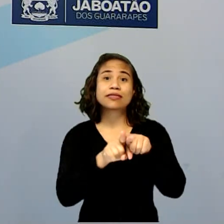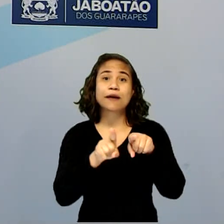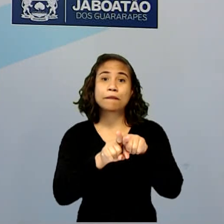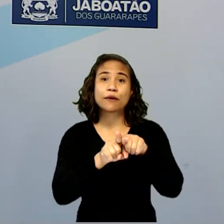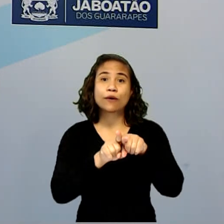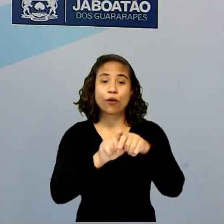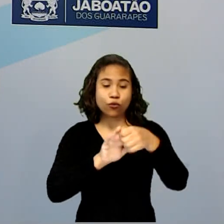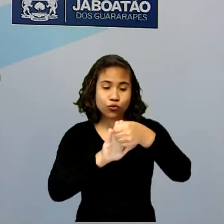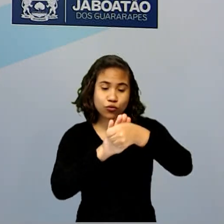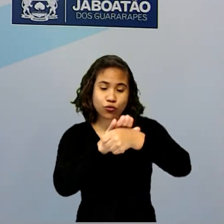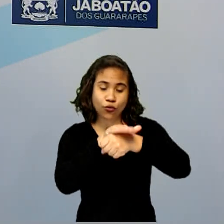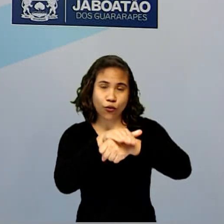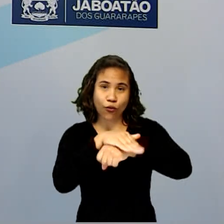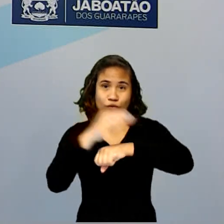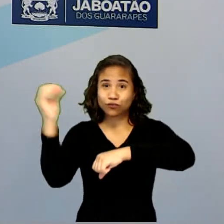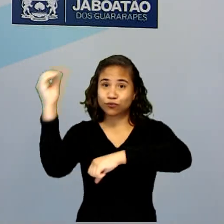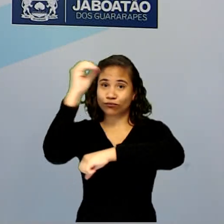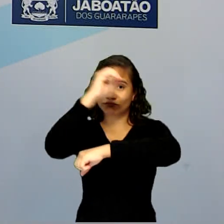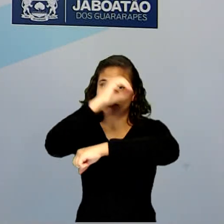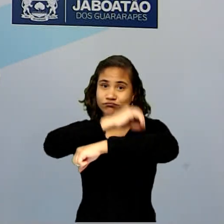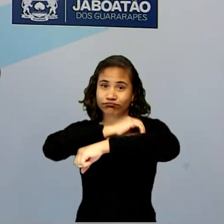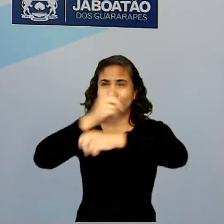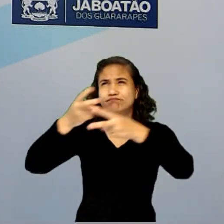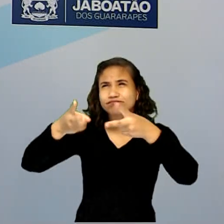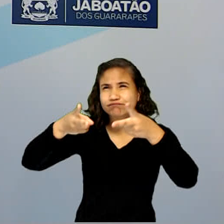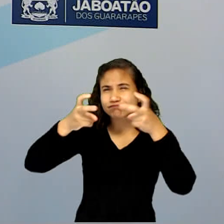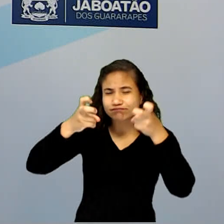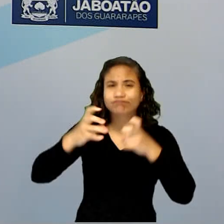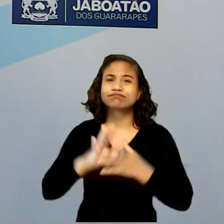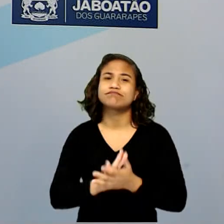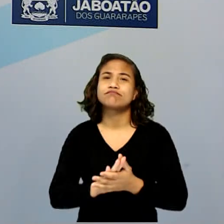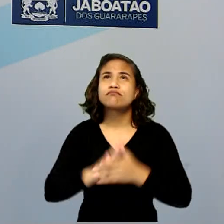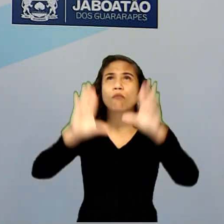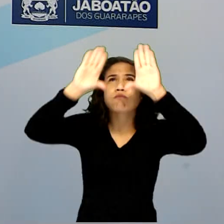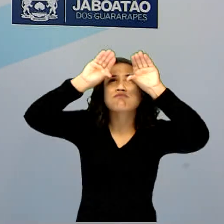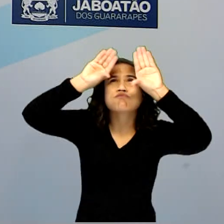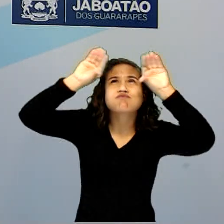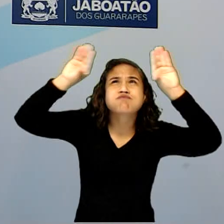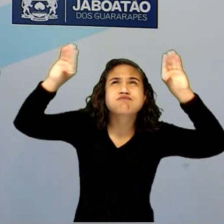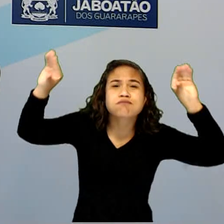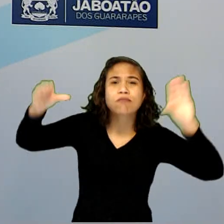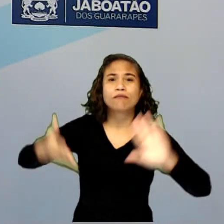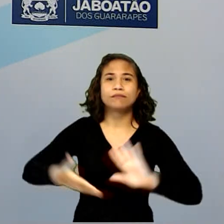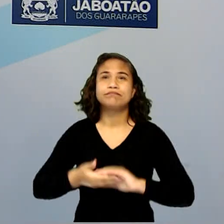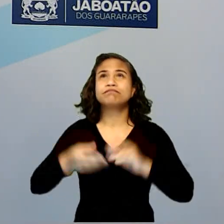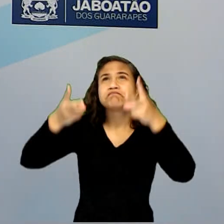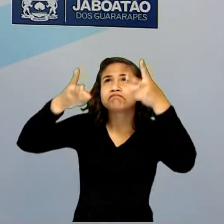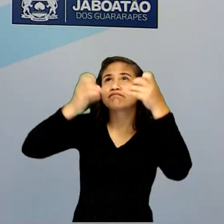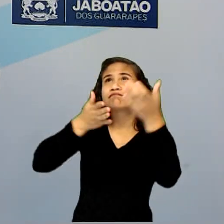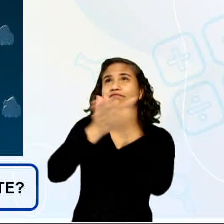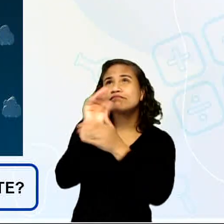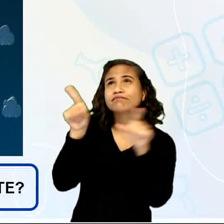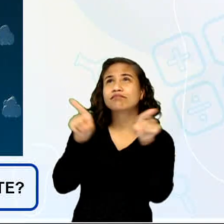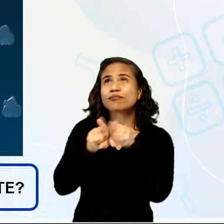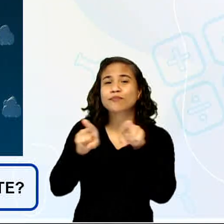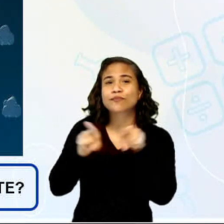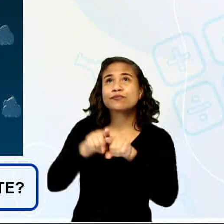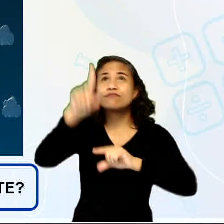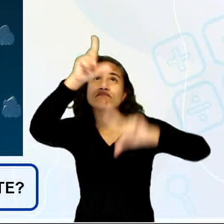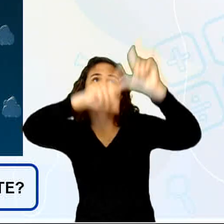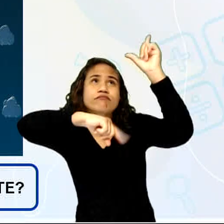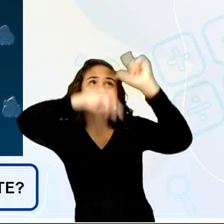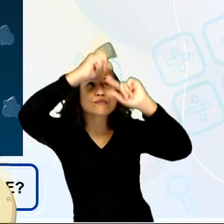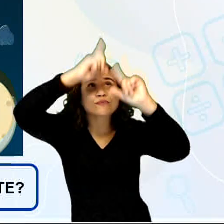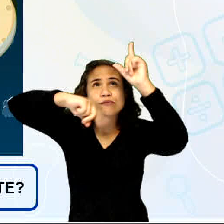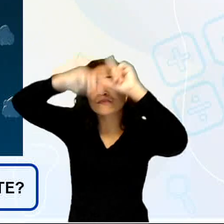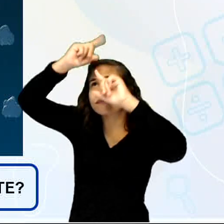de noite? Preste bem atenção. As nuvens. Podemos ver também